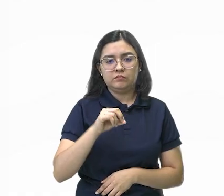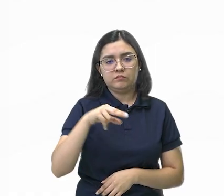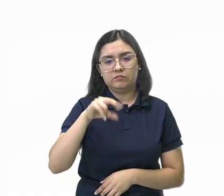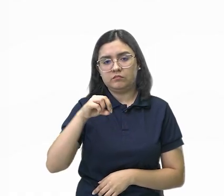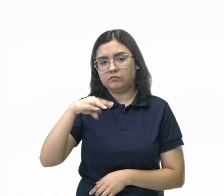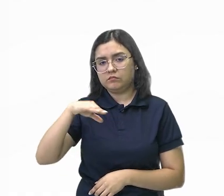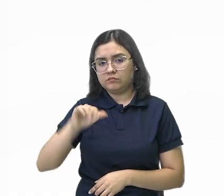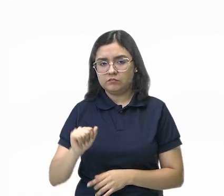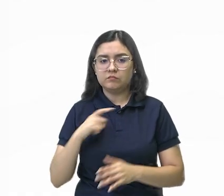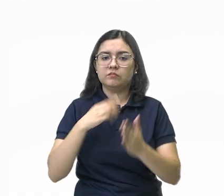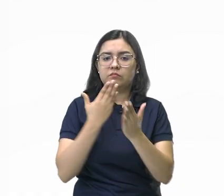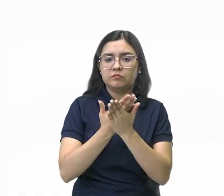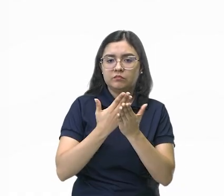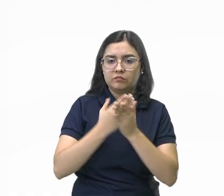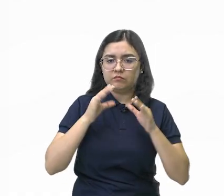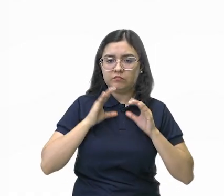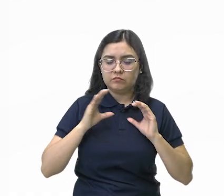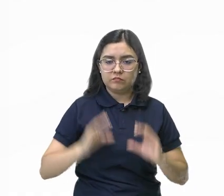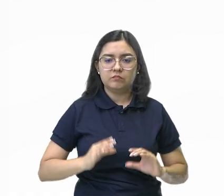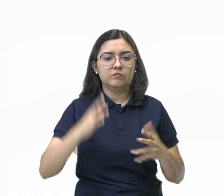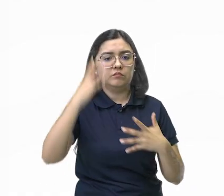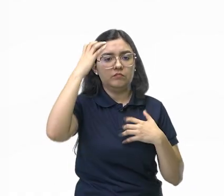Exemplos, quando se estuda o comportamento dos